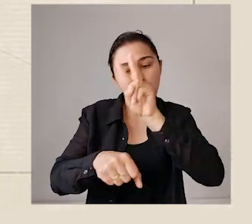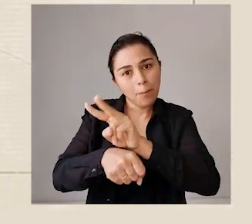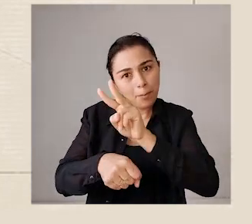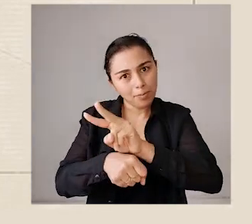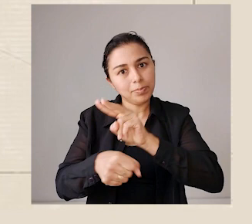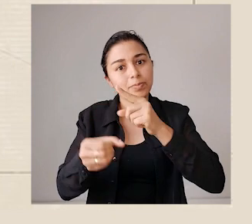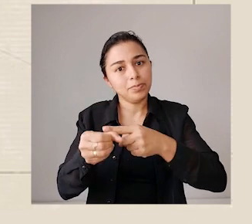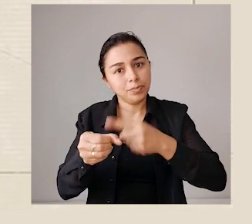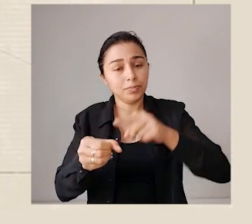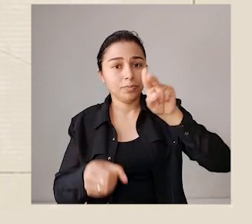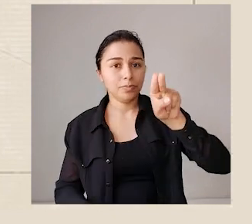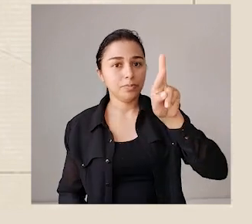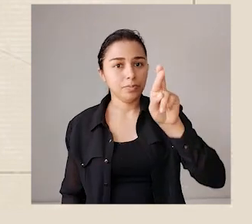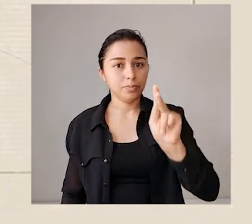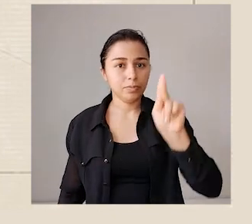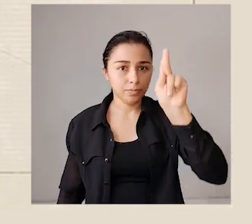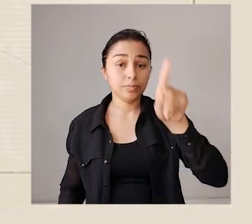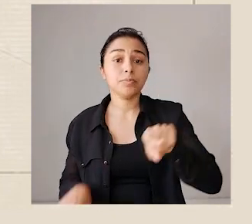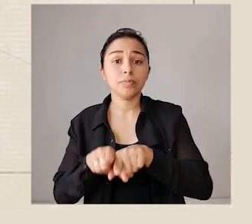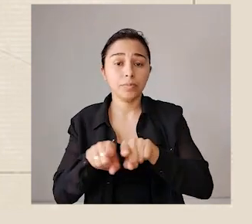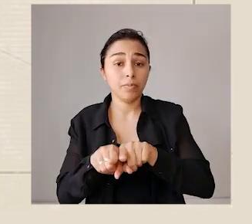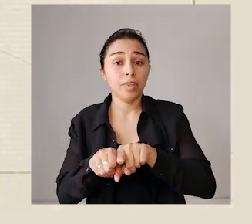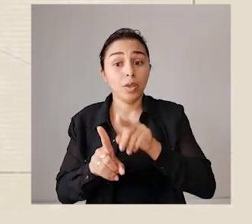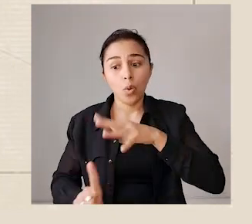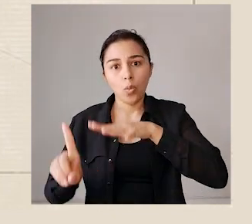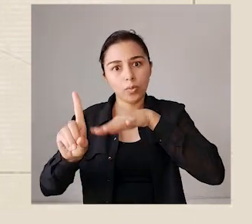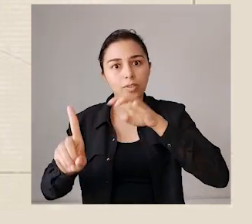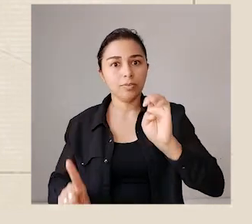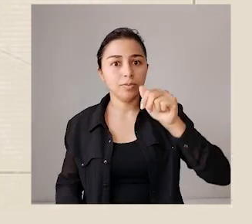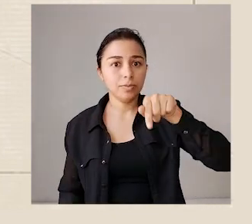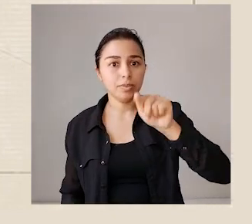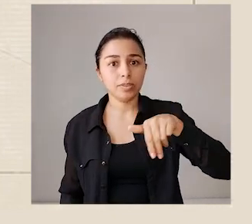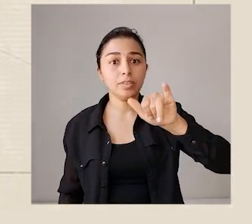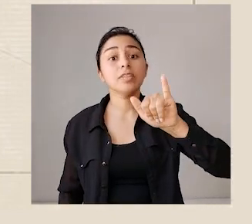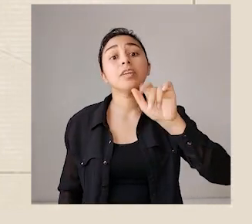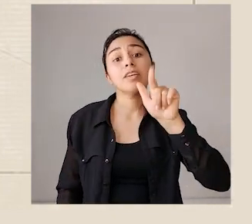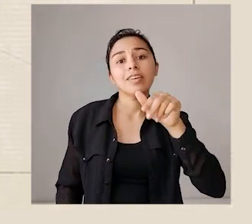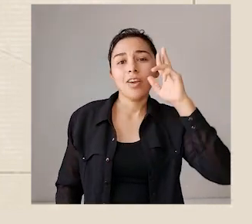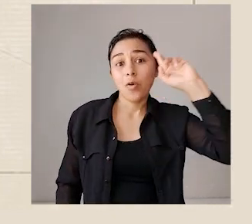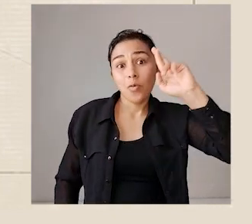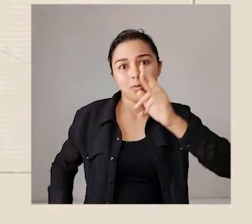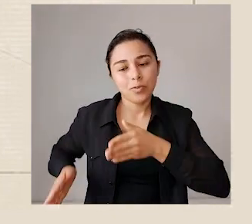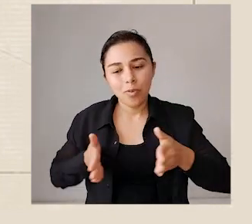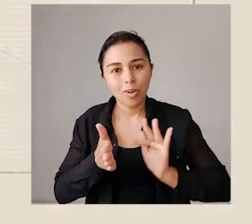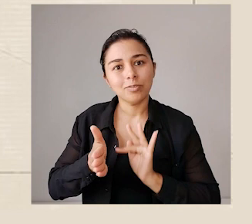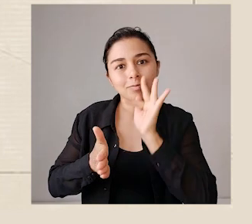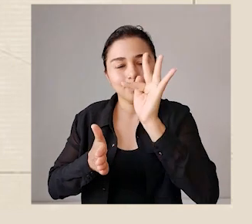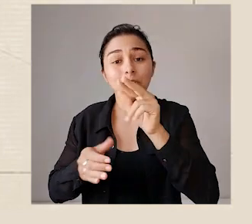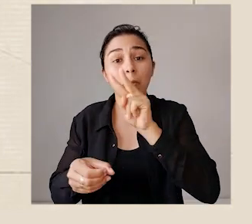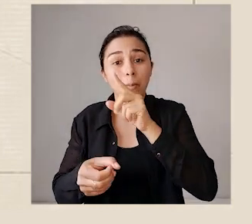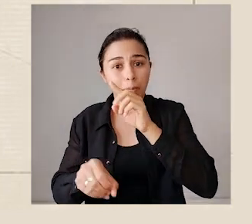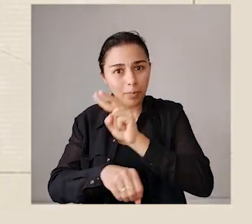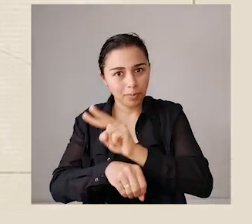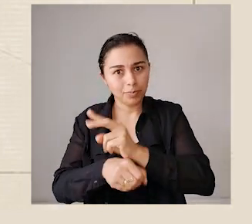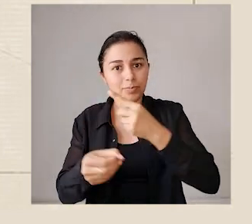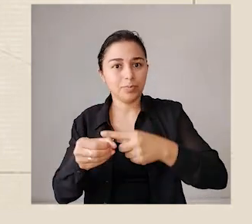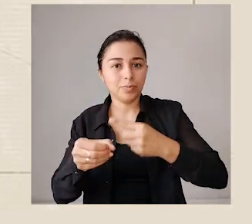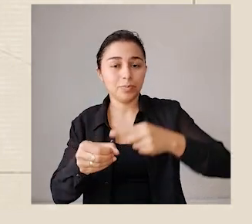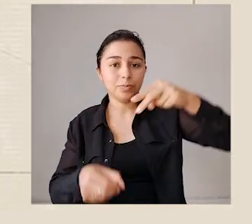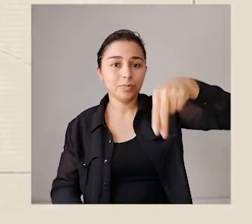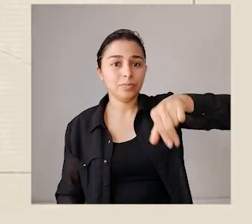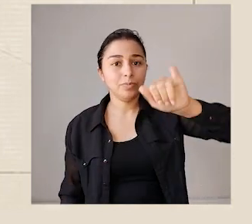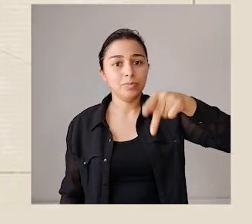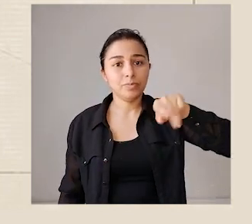de Uruk. Nós temos o Deus Enki, dono do destino e protetor da cidade de